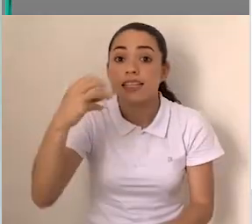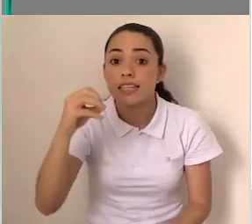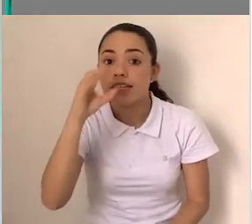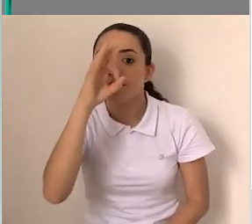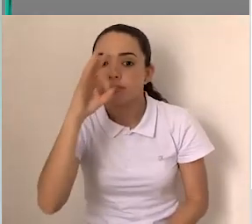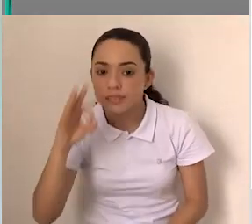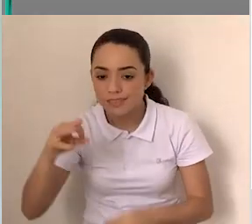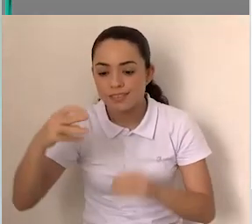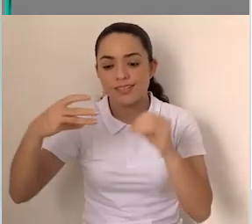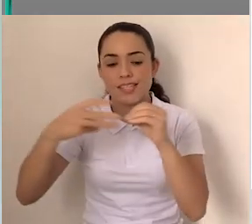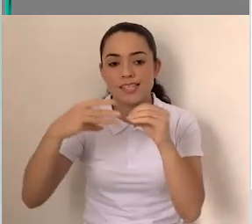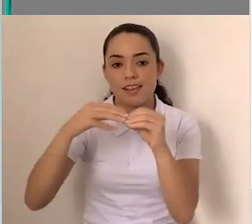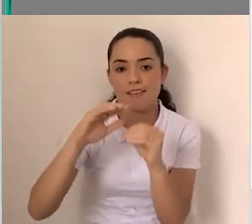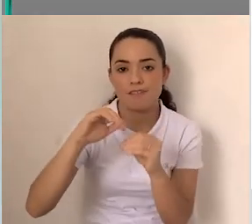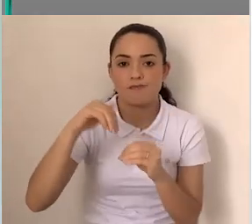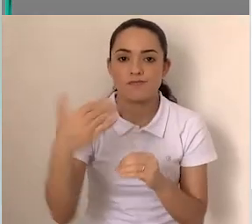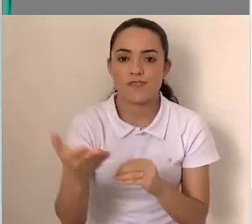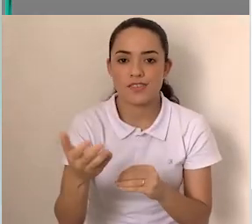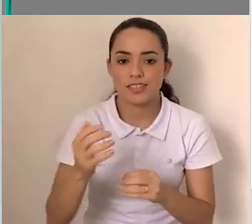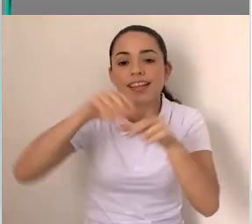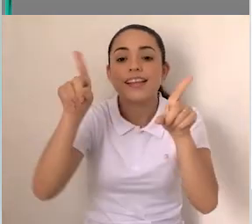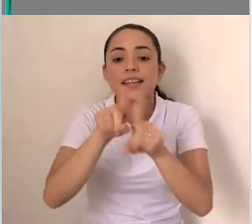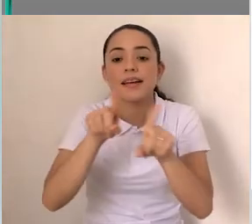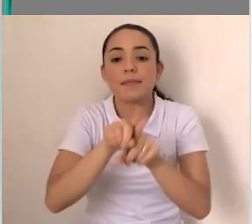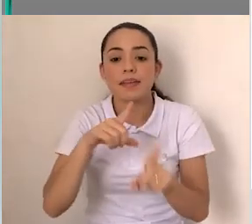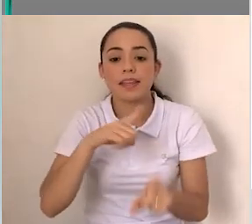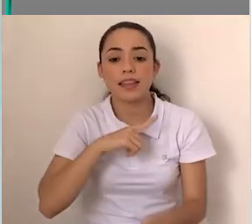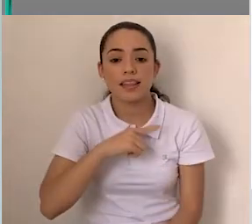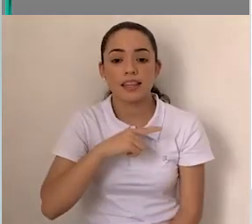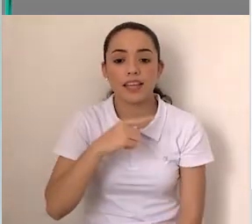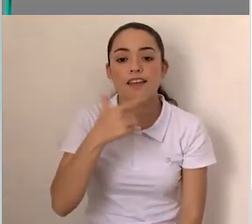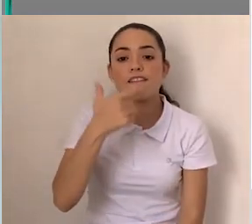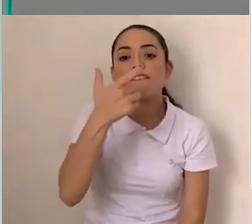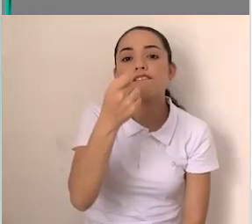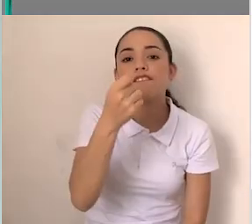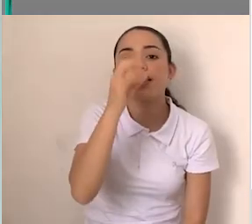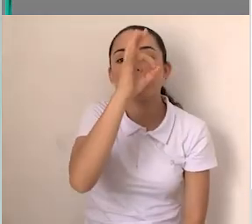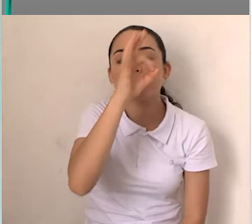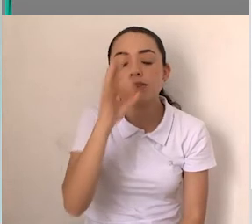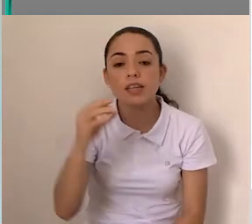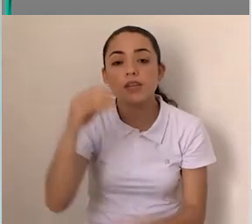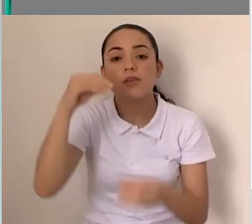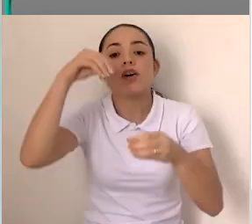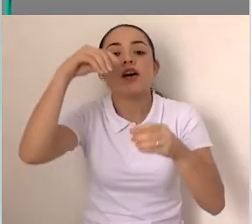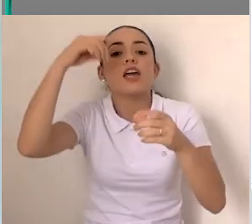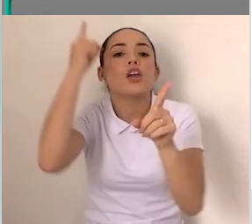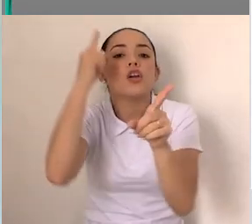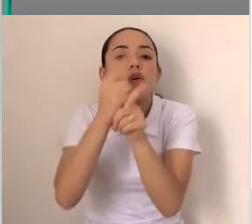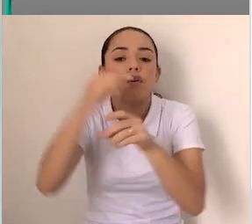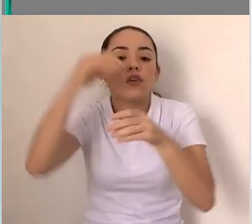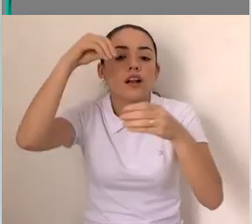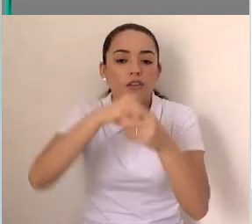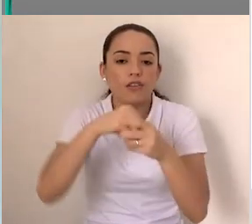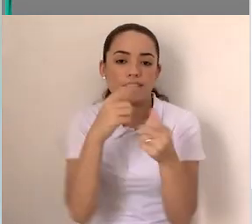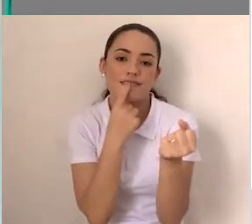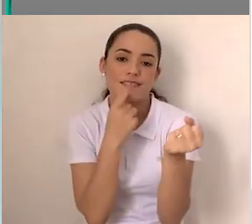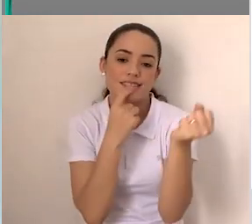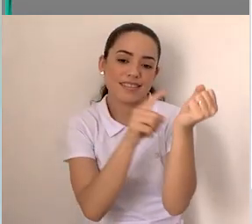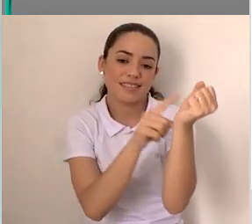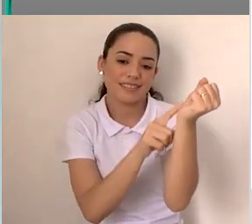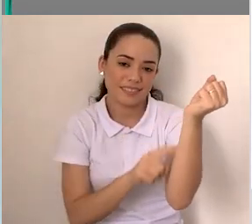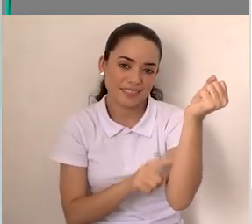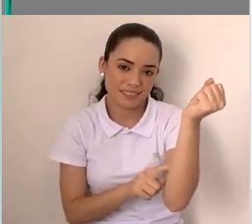e 30% no meio extracelular. Até 67% da água extracelular está presente no